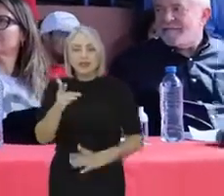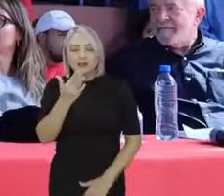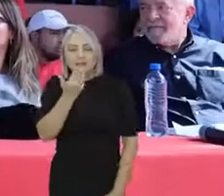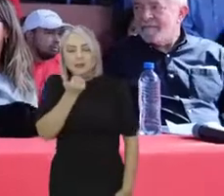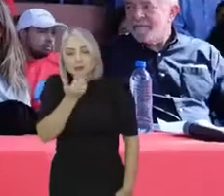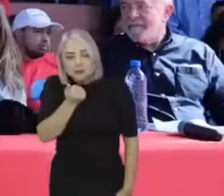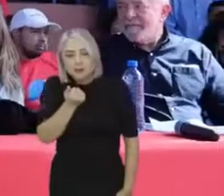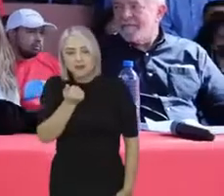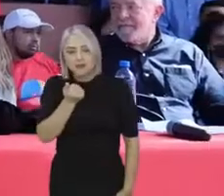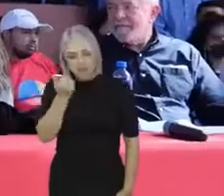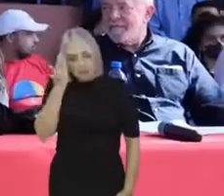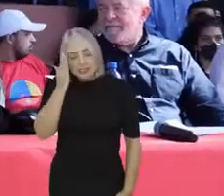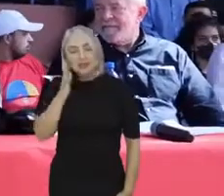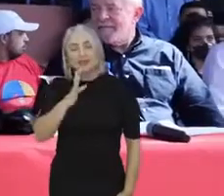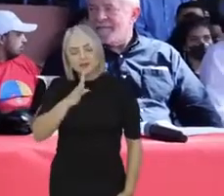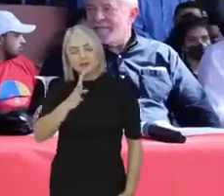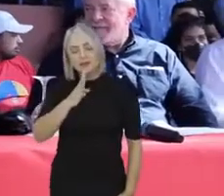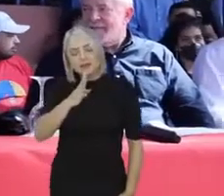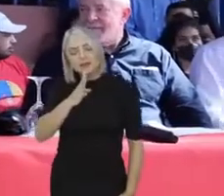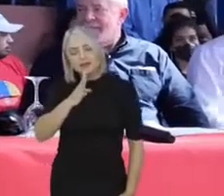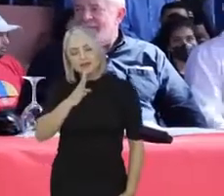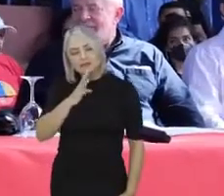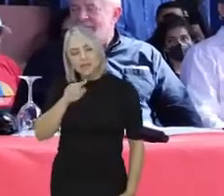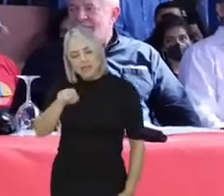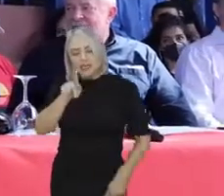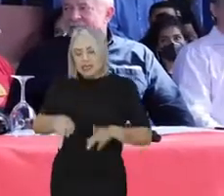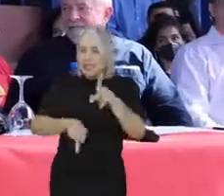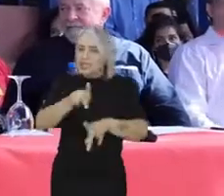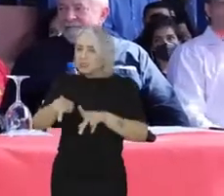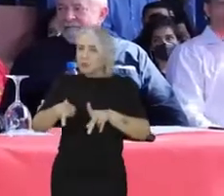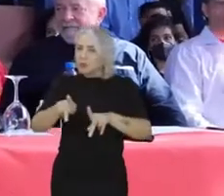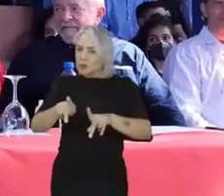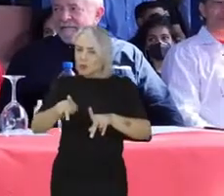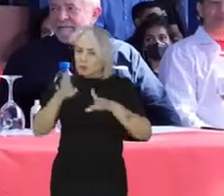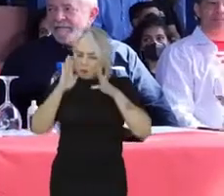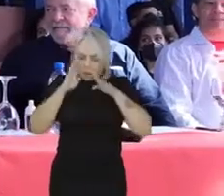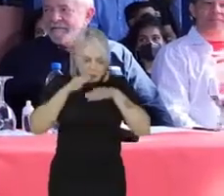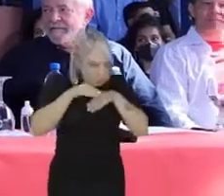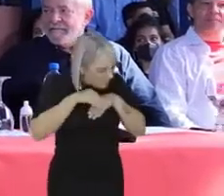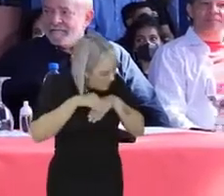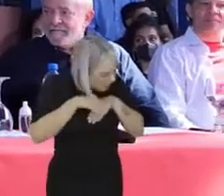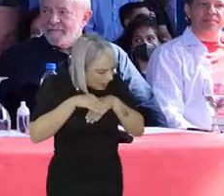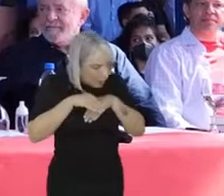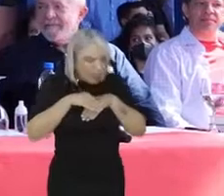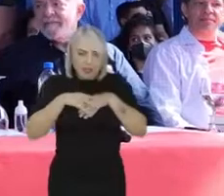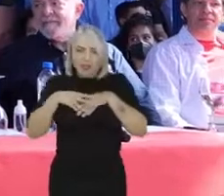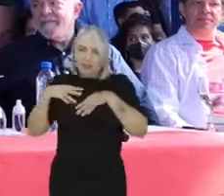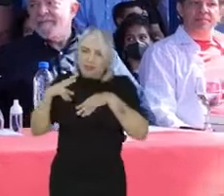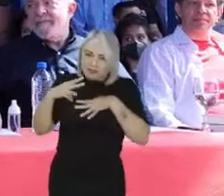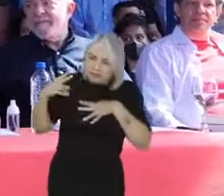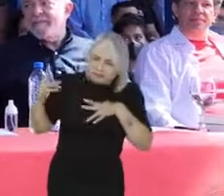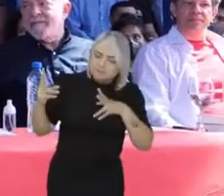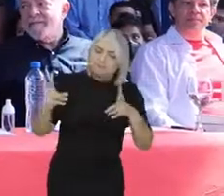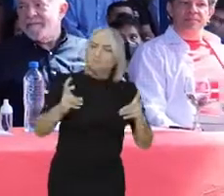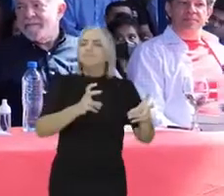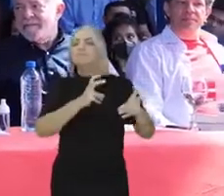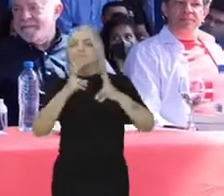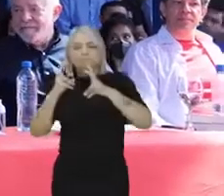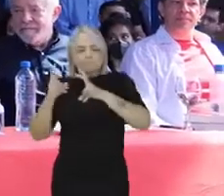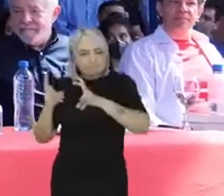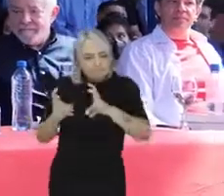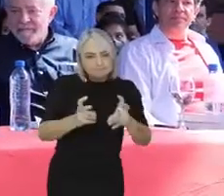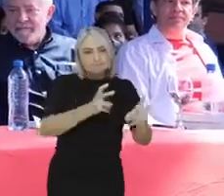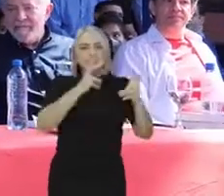esse povo, a gente não se curva, sabe? O vento vem, a gente dobra, mas a gente não